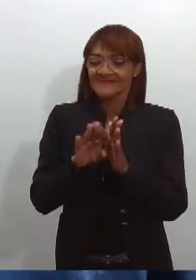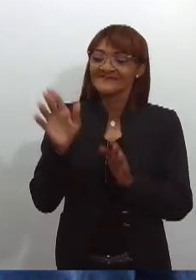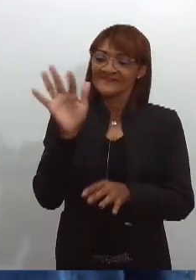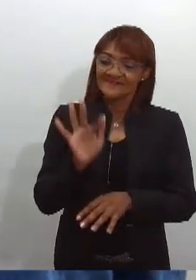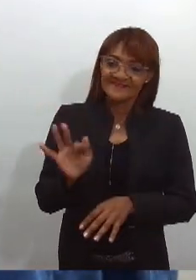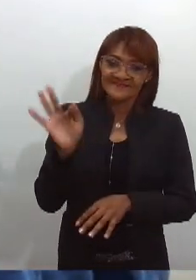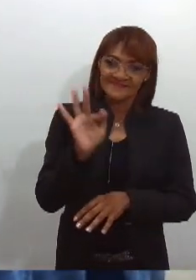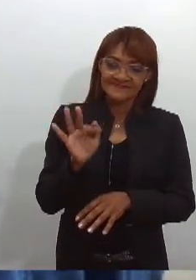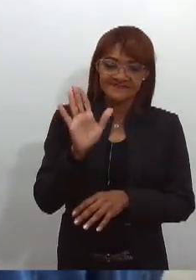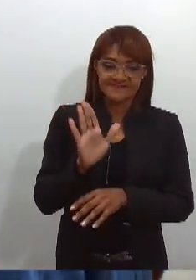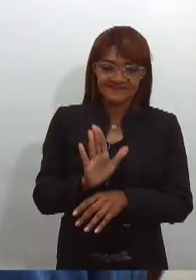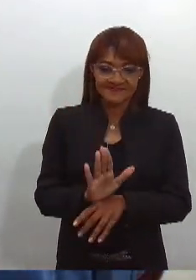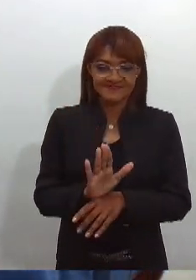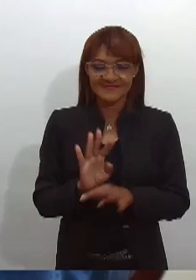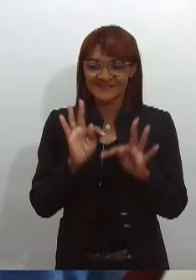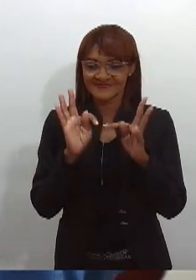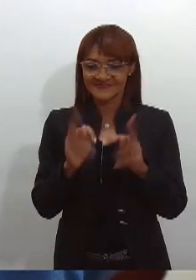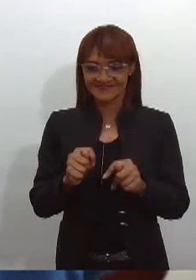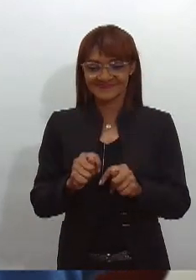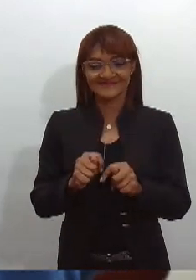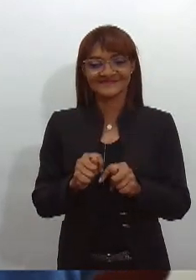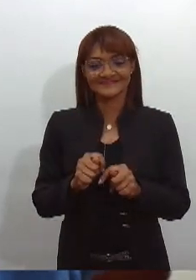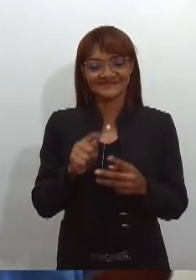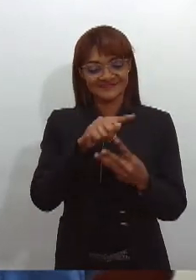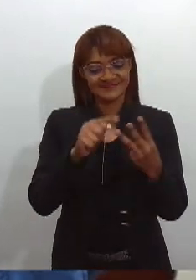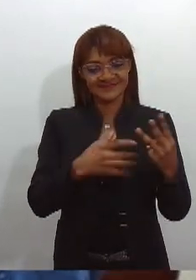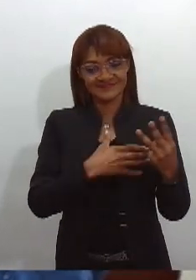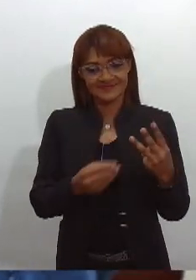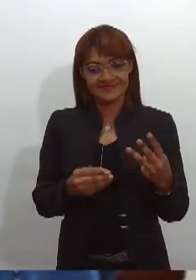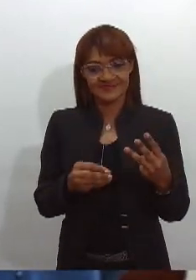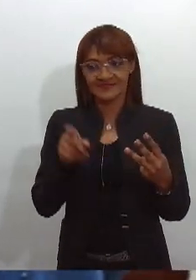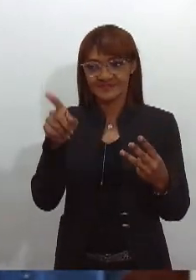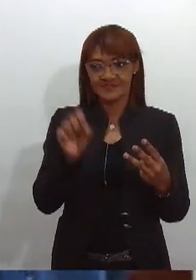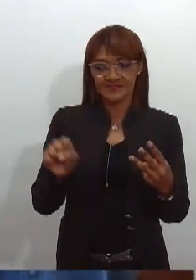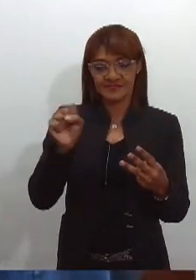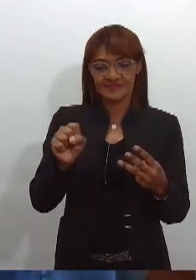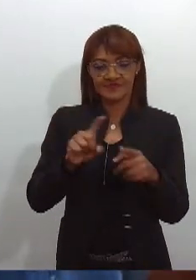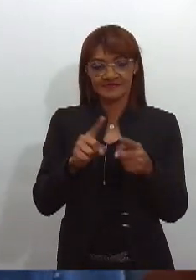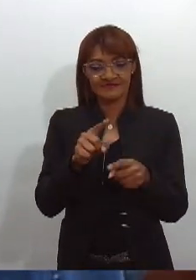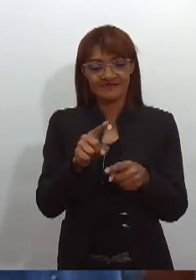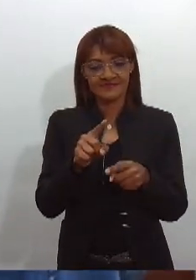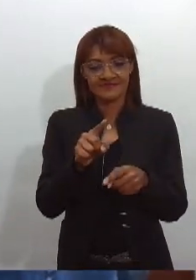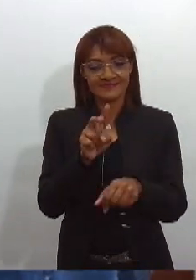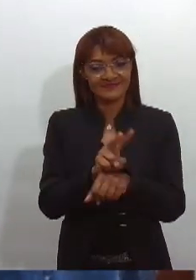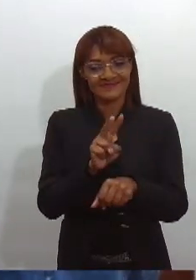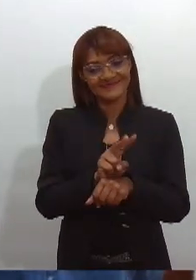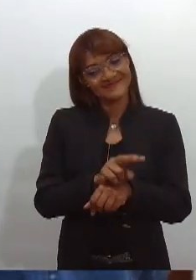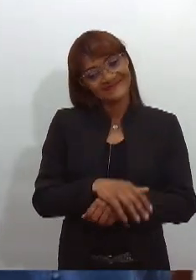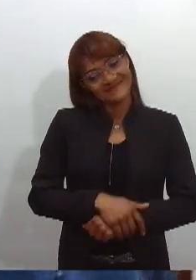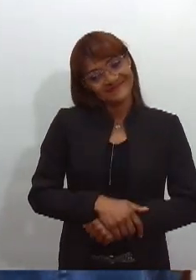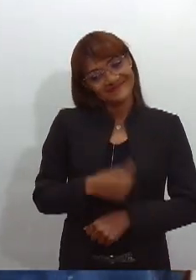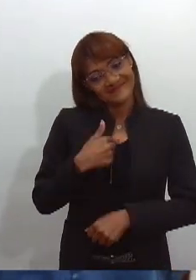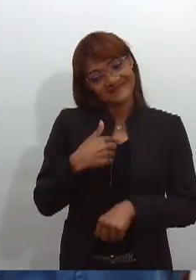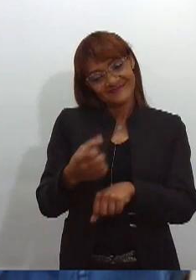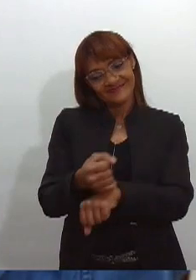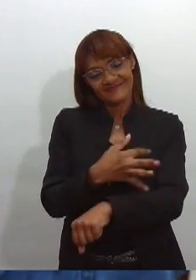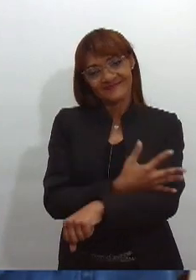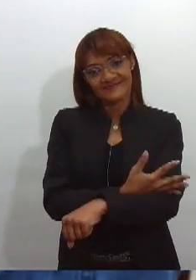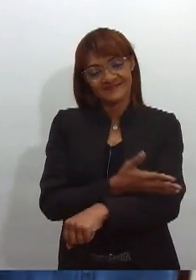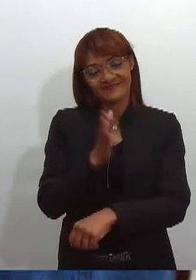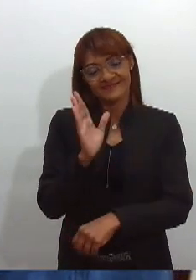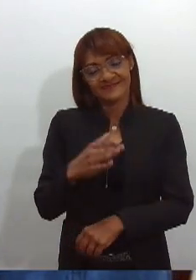esforço que ela criou os três filhos dela, mãe solteira. E eu fico emocionada demais, é muito importante